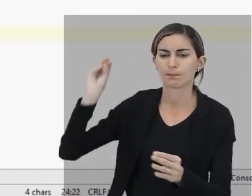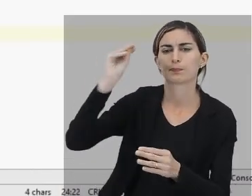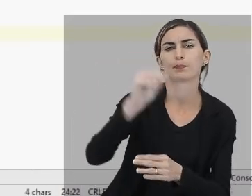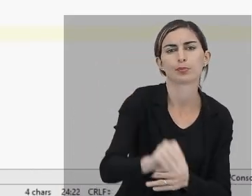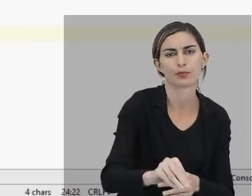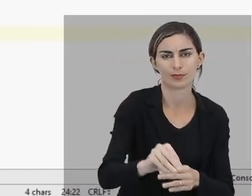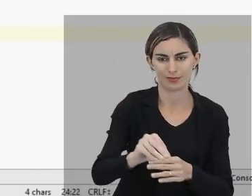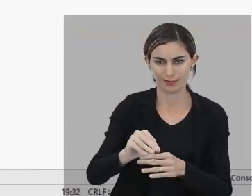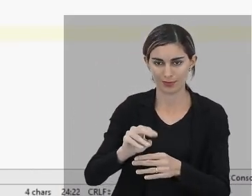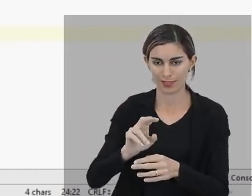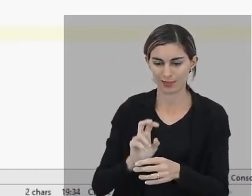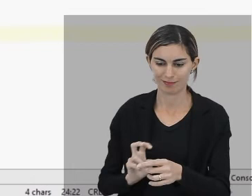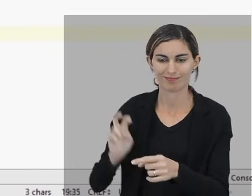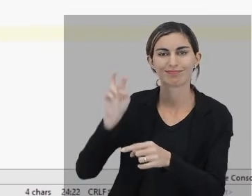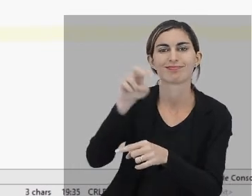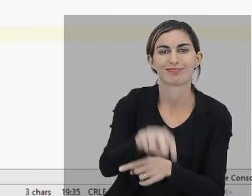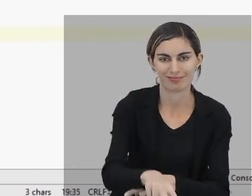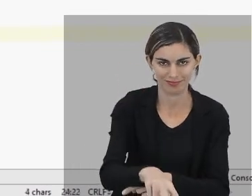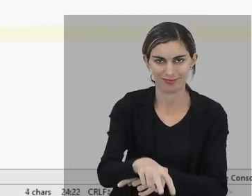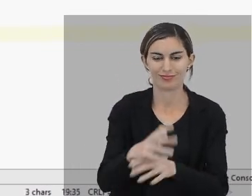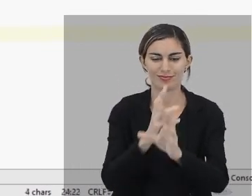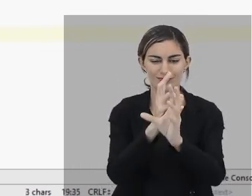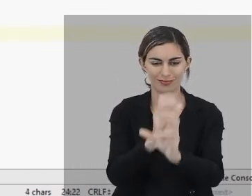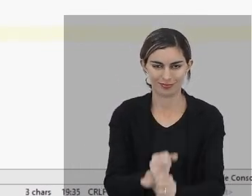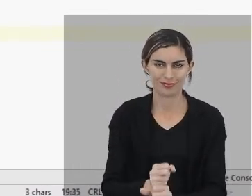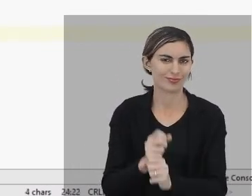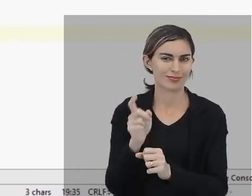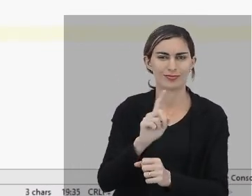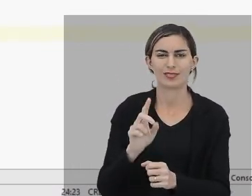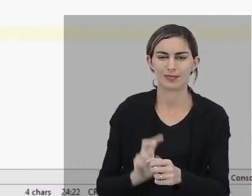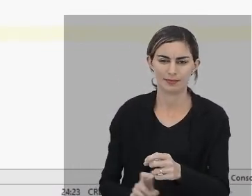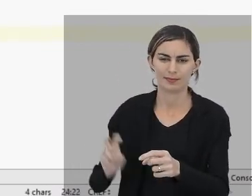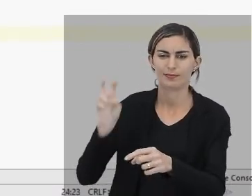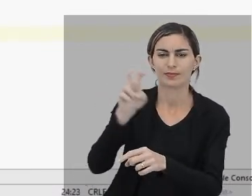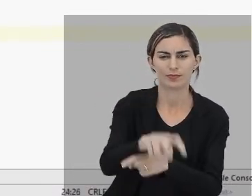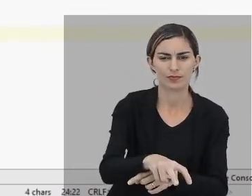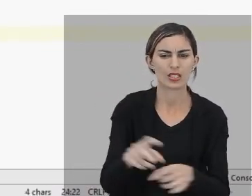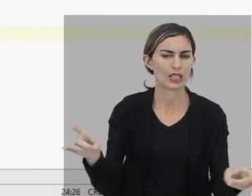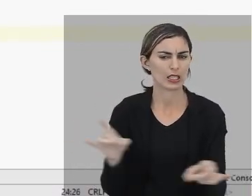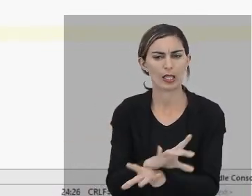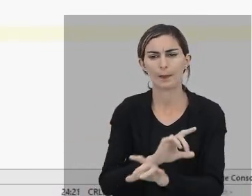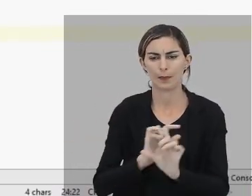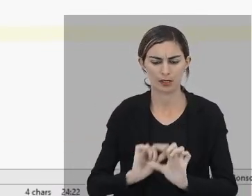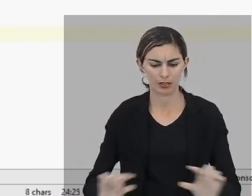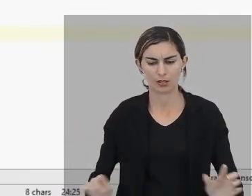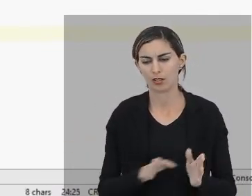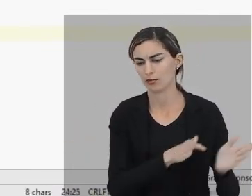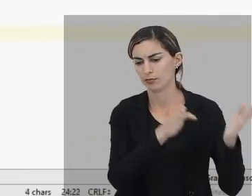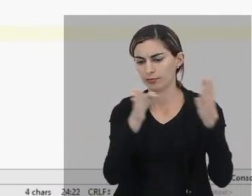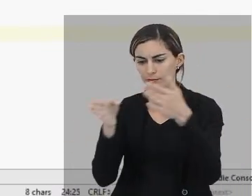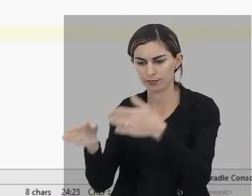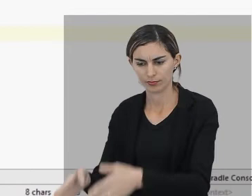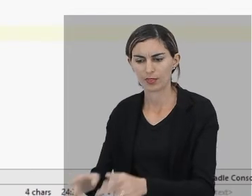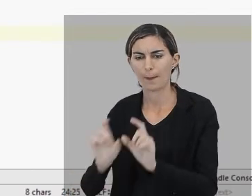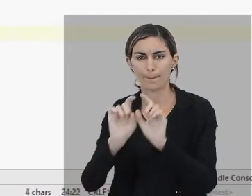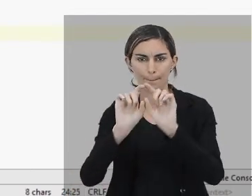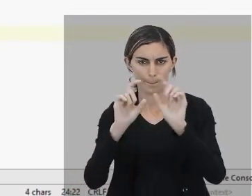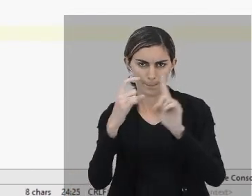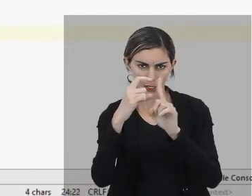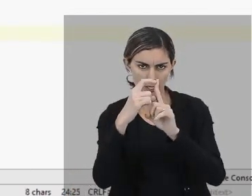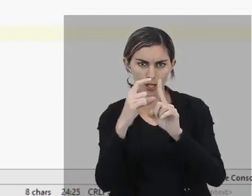pula, ele avança o contador, ele não executa o resto. Ele desvia dessa